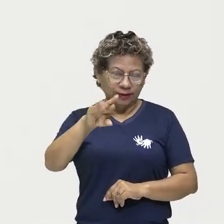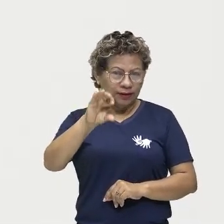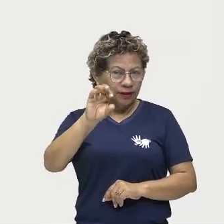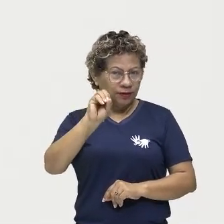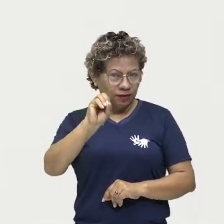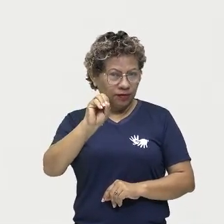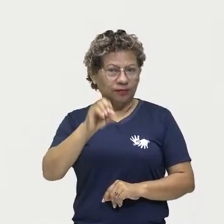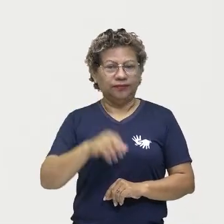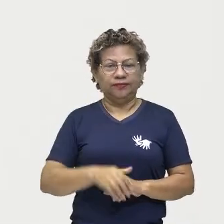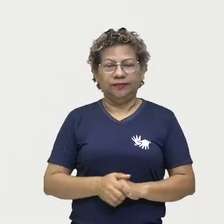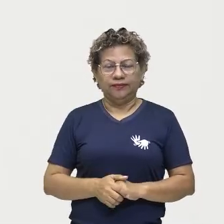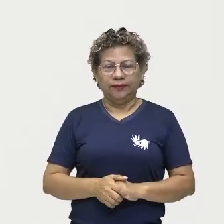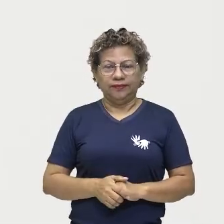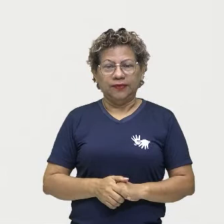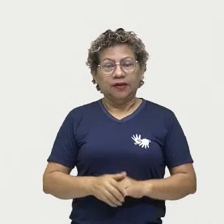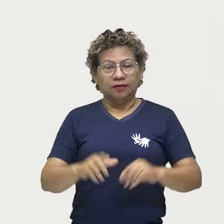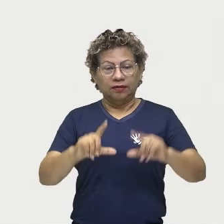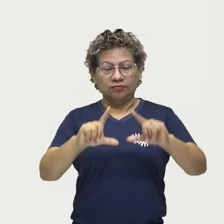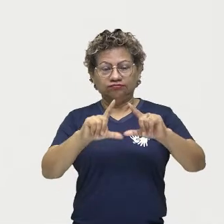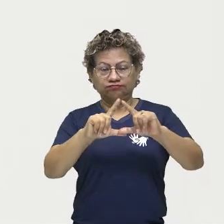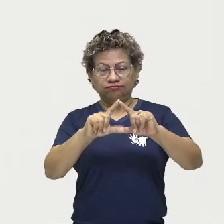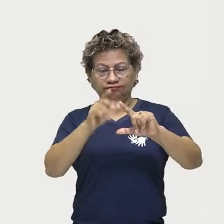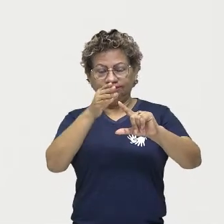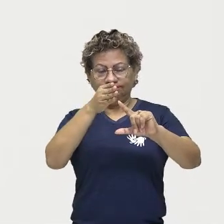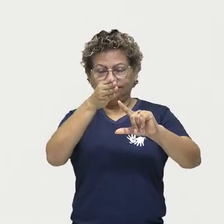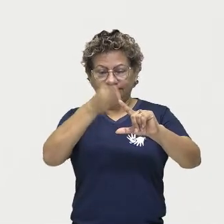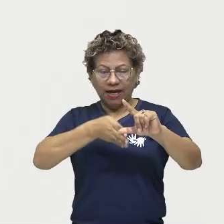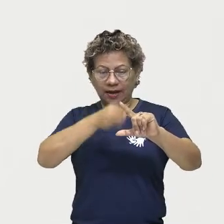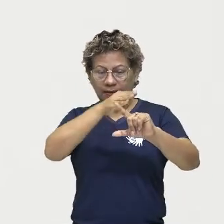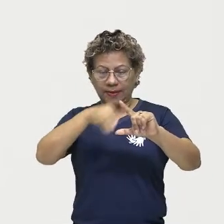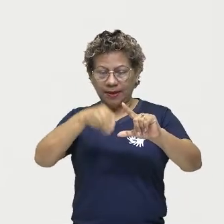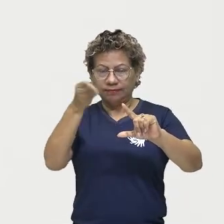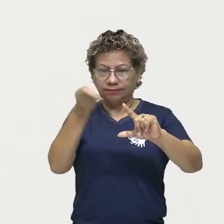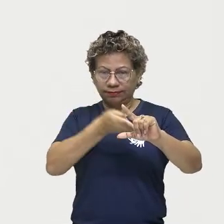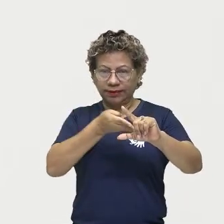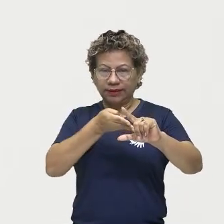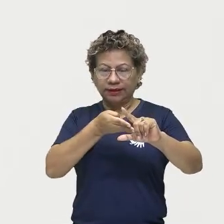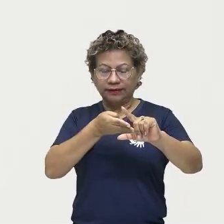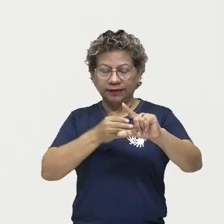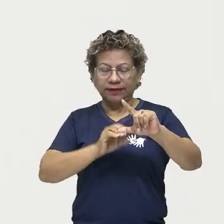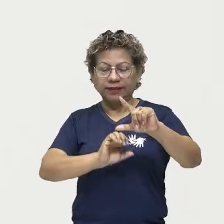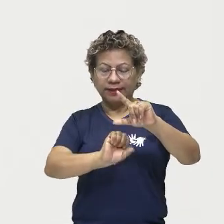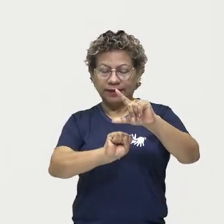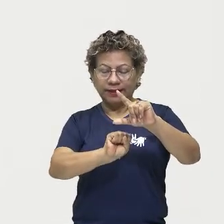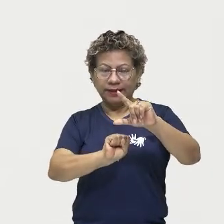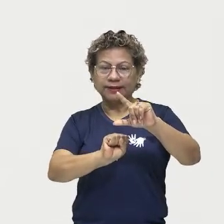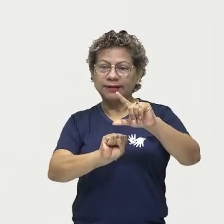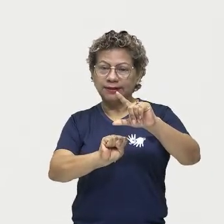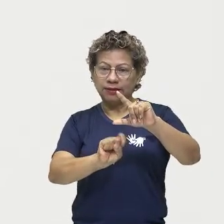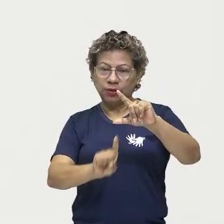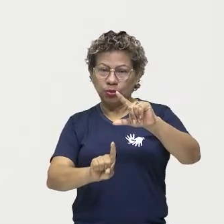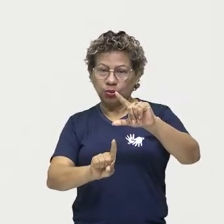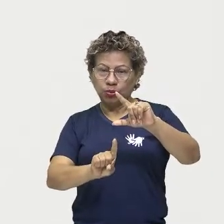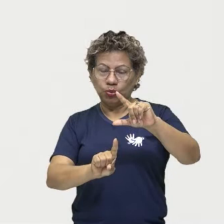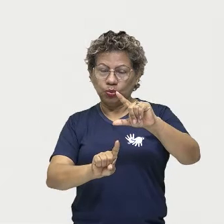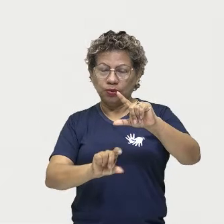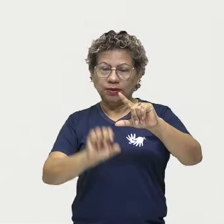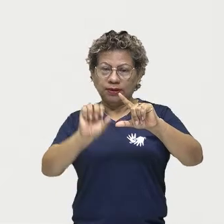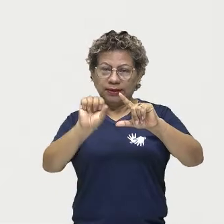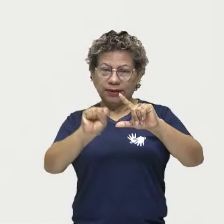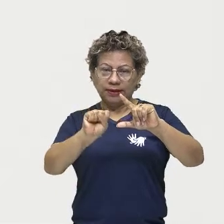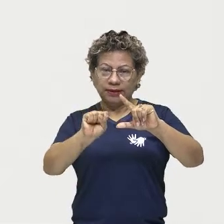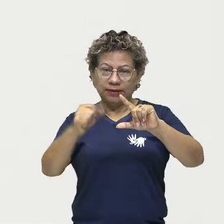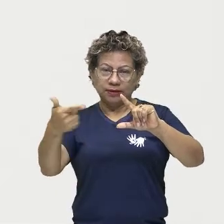ó, a nossa bissetriz em relação ao vértice A, tem aqui o S1, a bissetriz em relação ao vértice